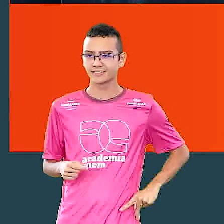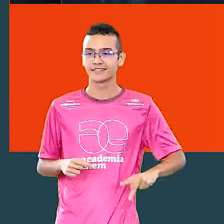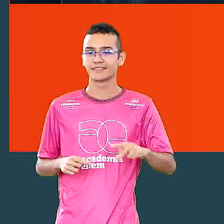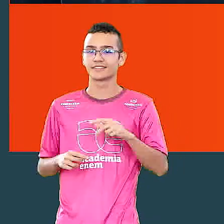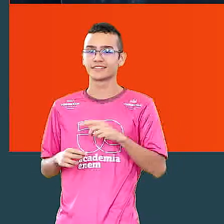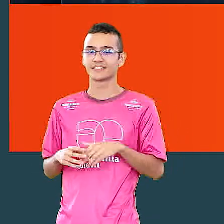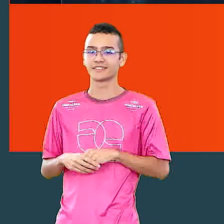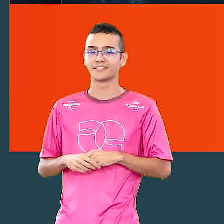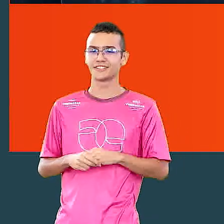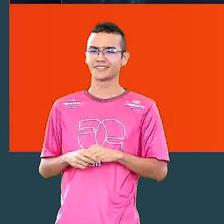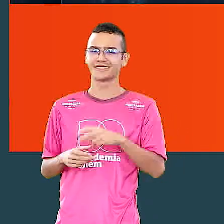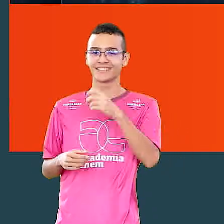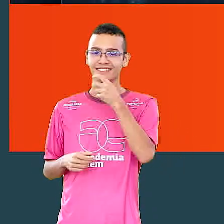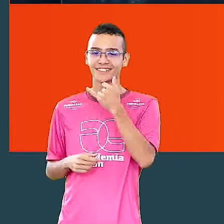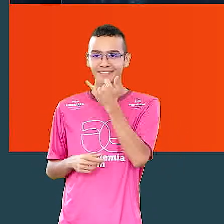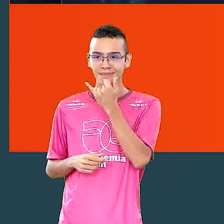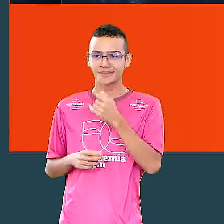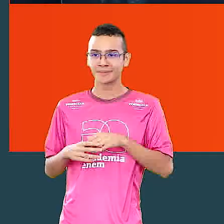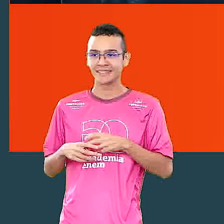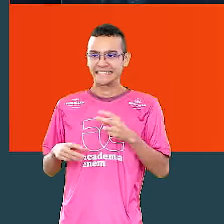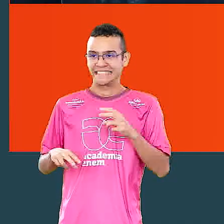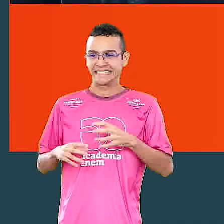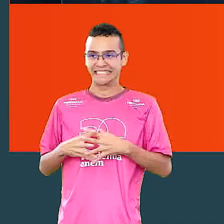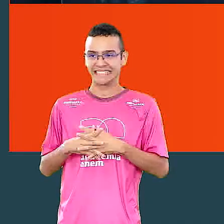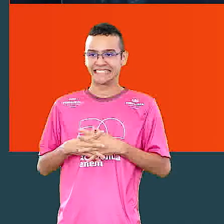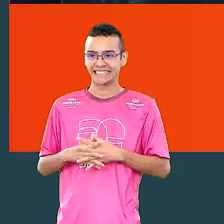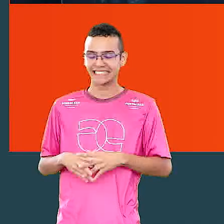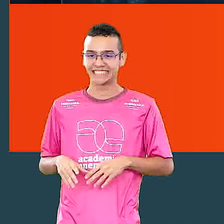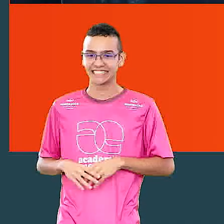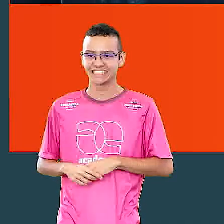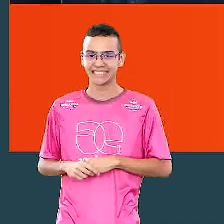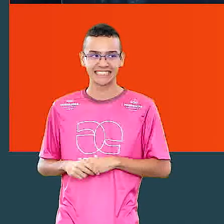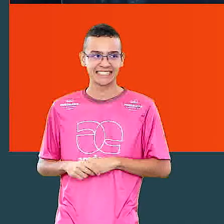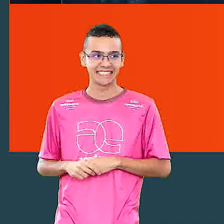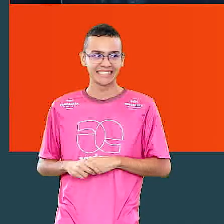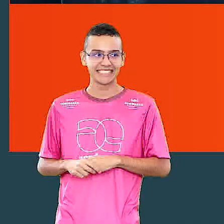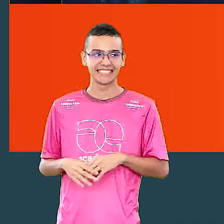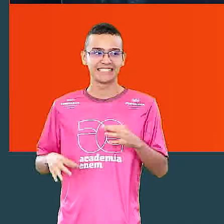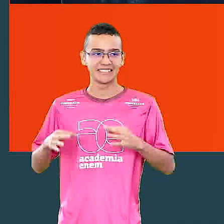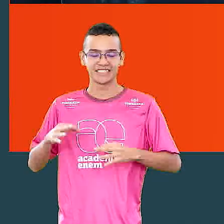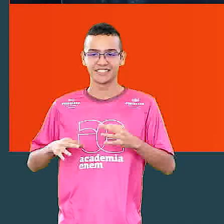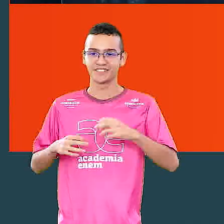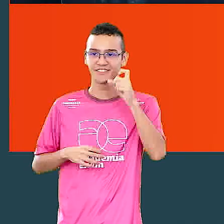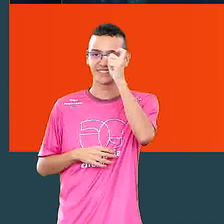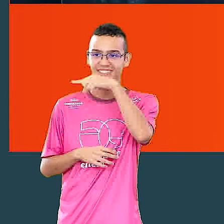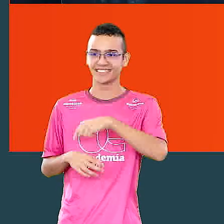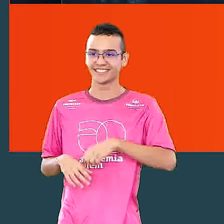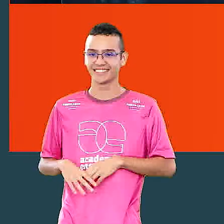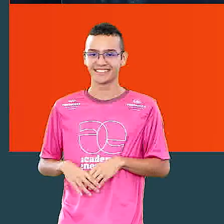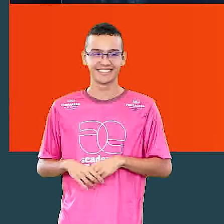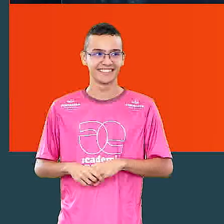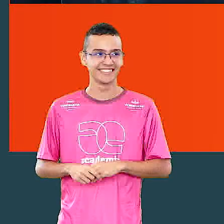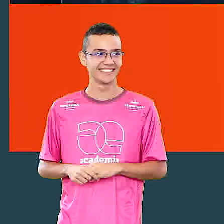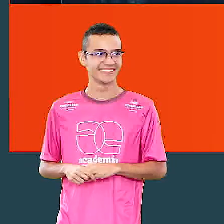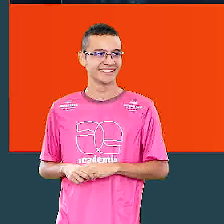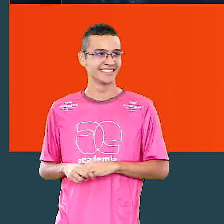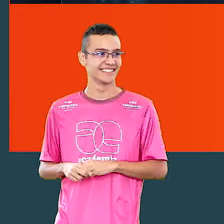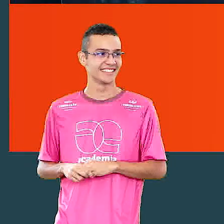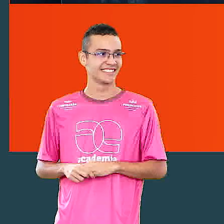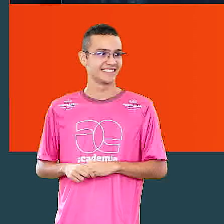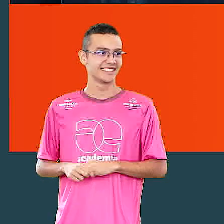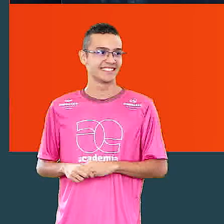64, não. Só pode ser de... Diabo é isso, mano. Show?